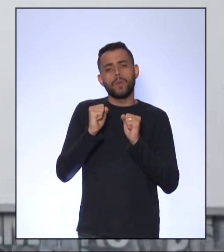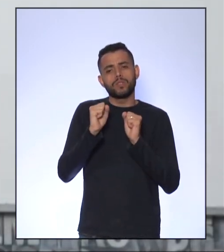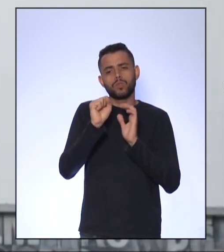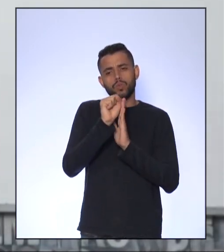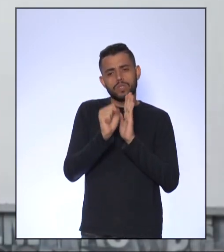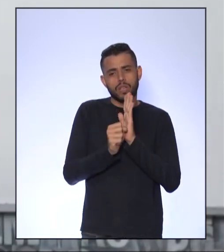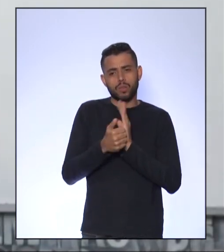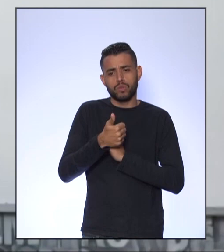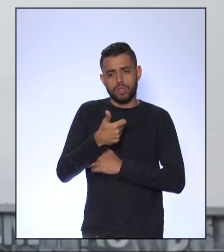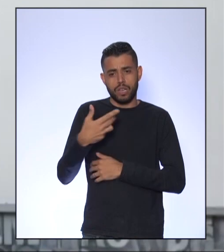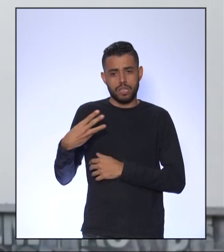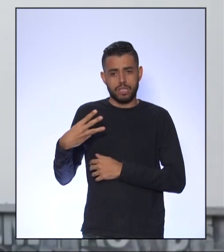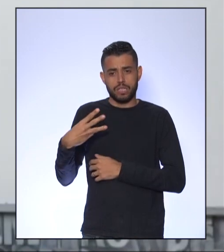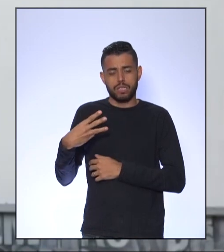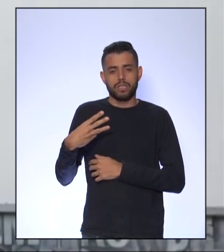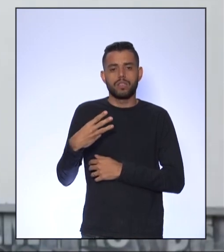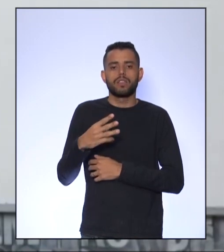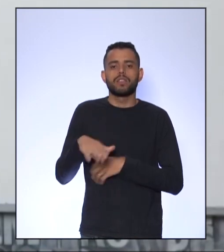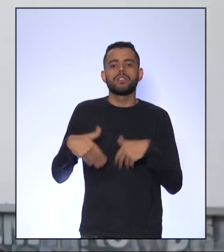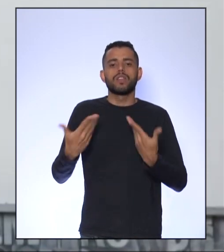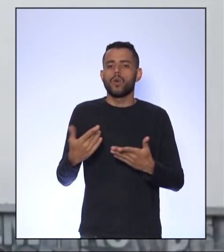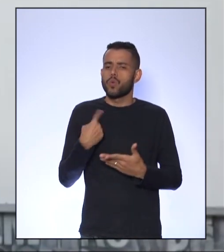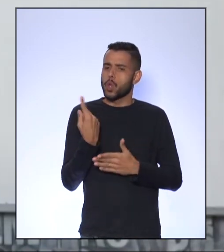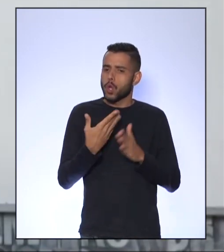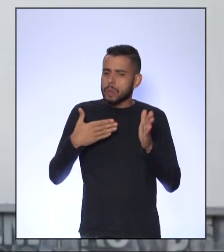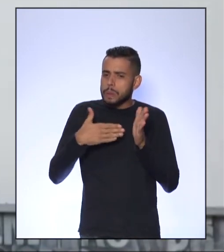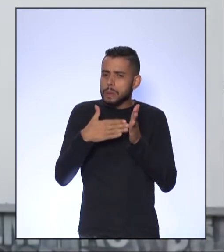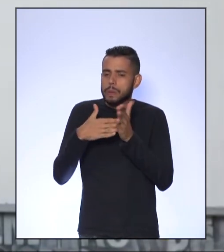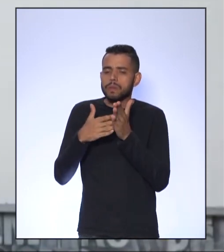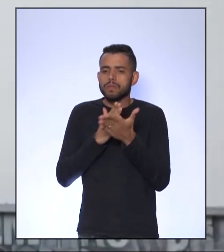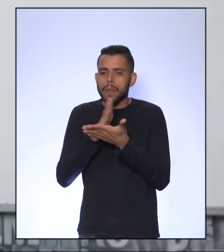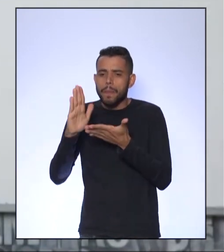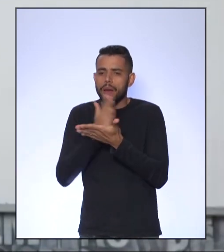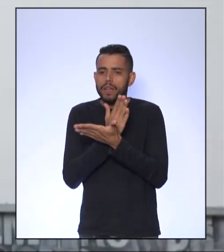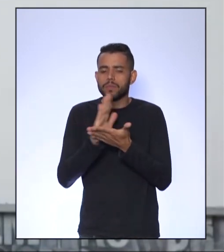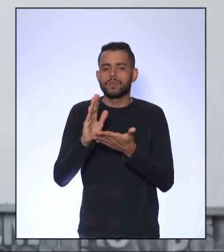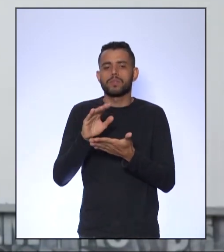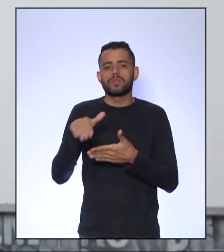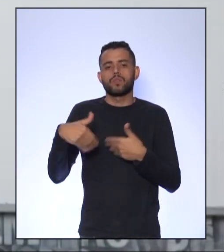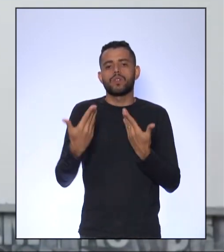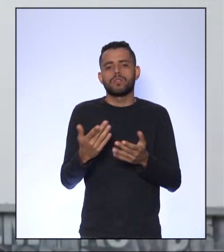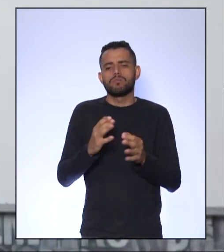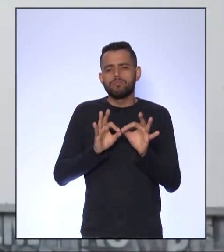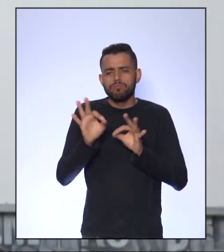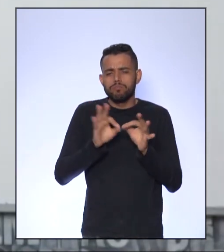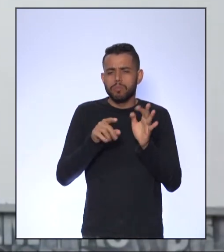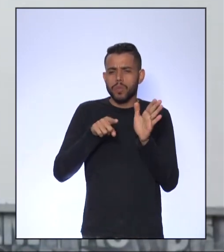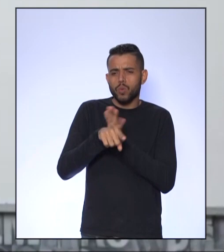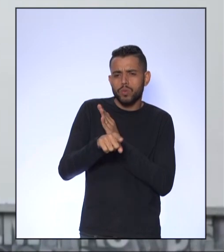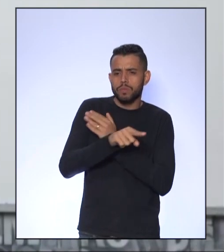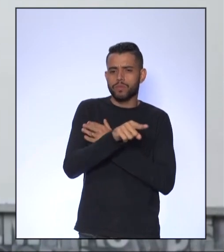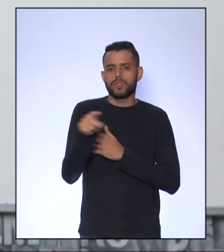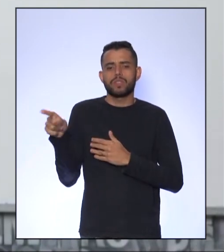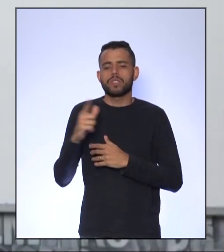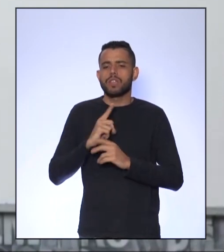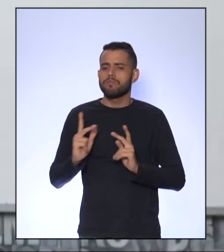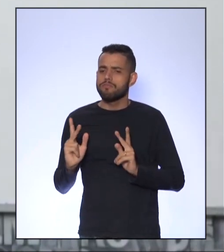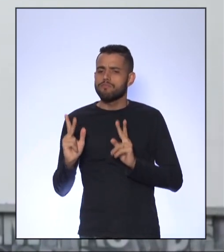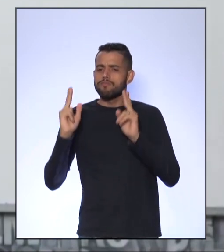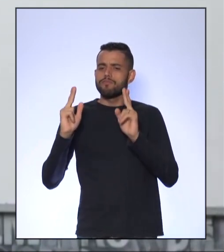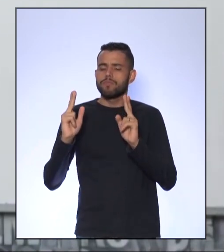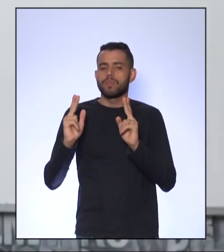Então, geralmente, nós delimitamos. Quando vamos preparar uma questão para vocês, fazer algum comentário, eu delimito se ele